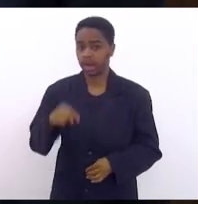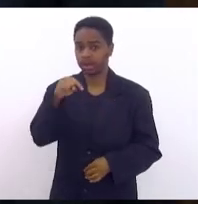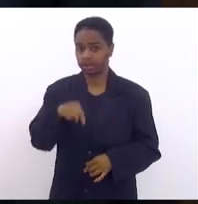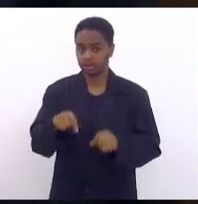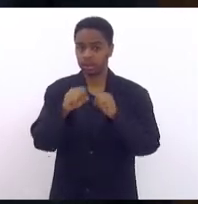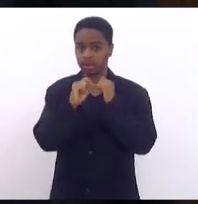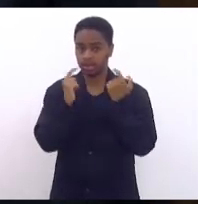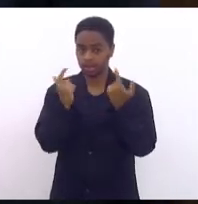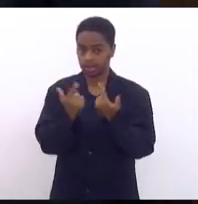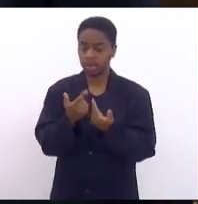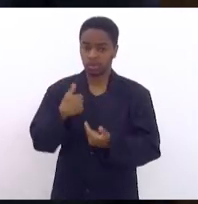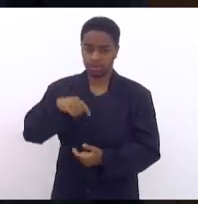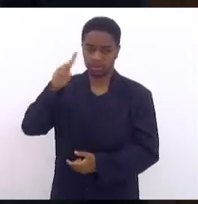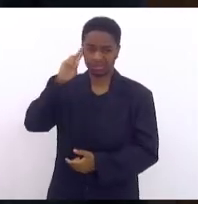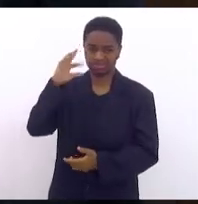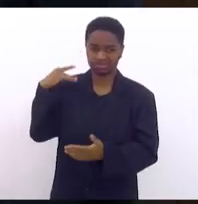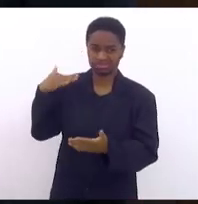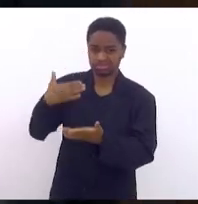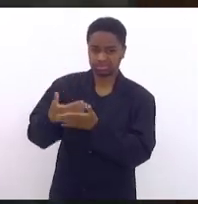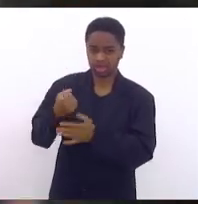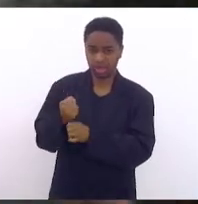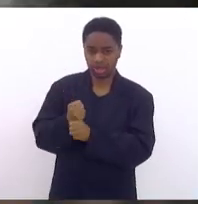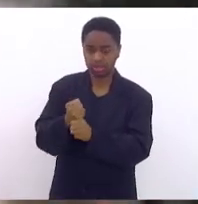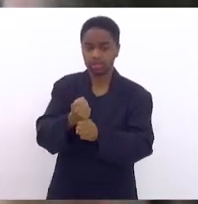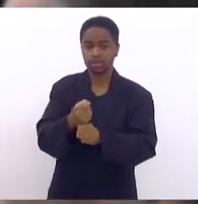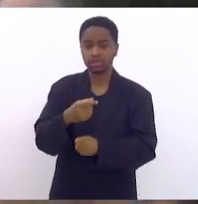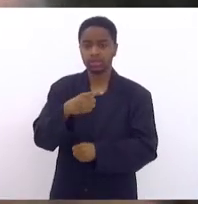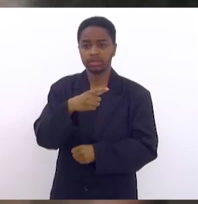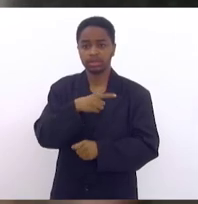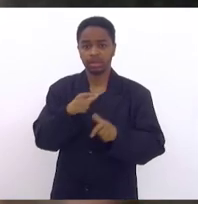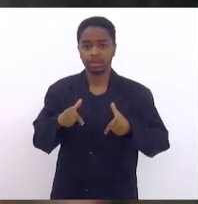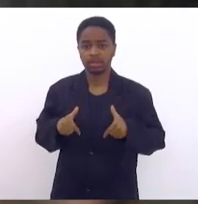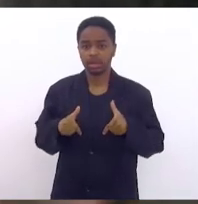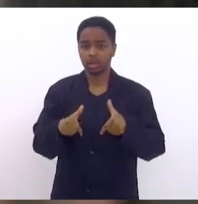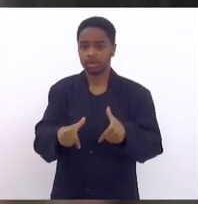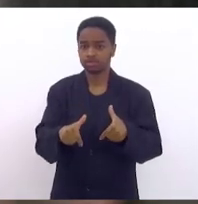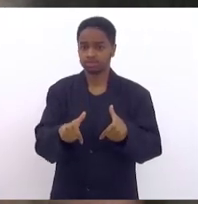Alerj, que eu me recordo dos últimos anos, tiveram uma atitude